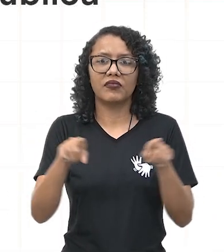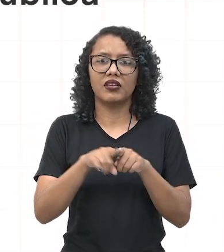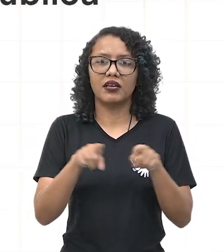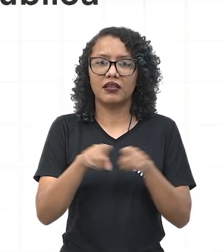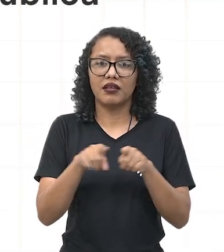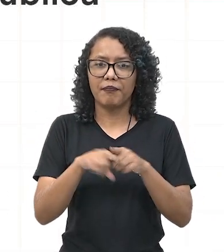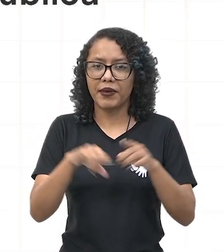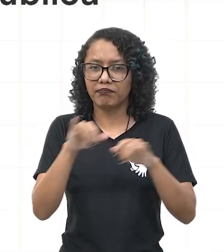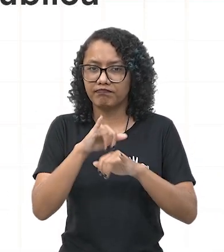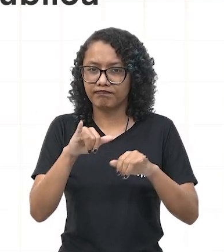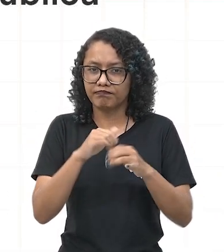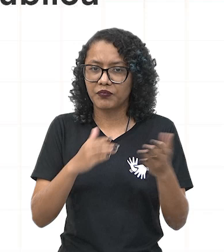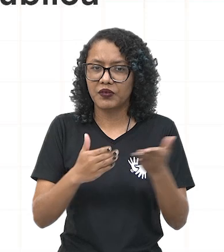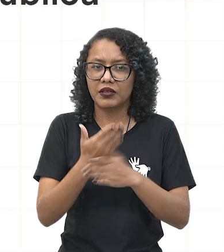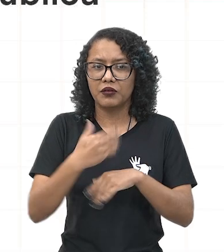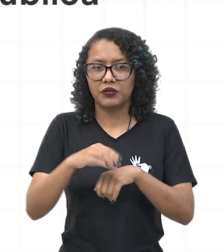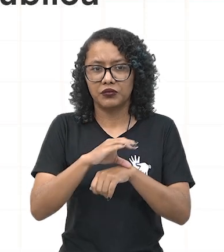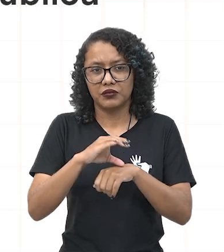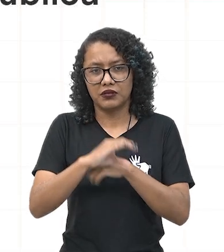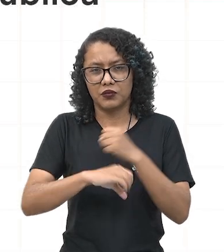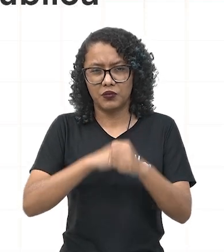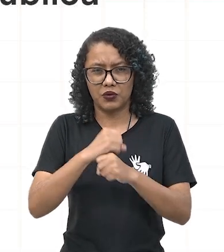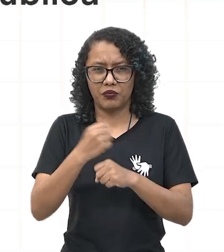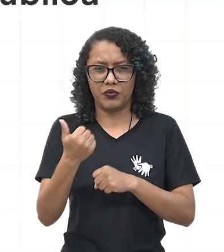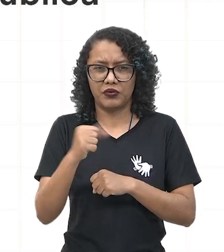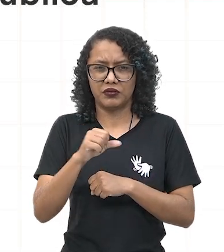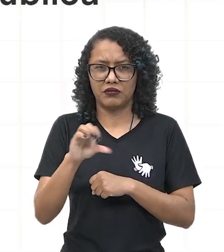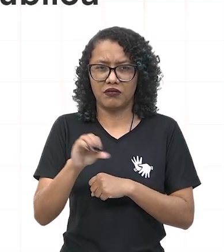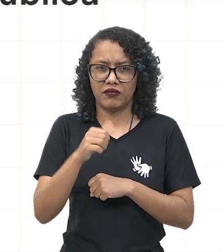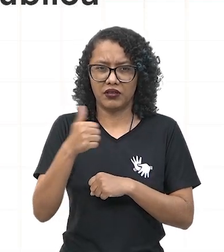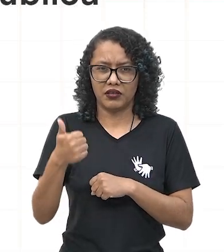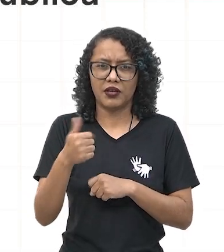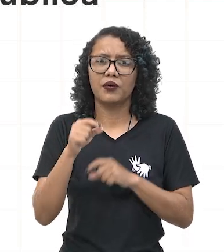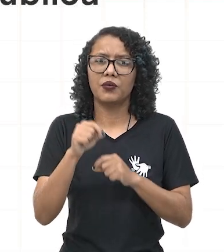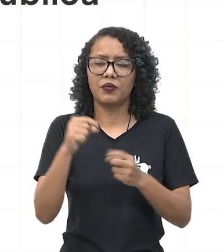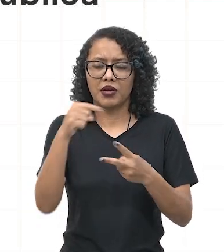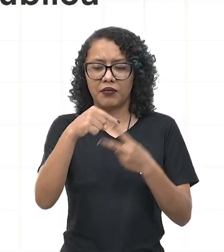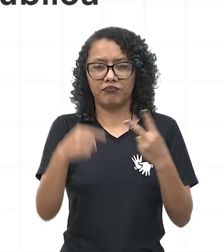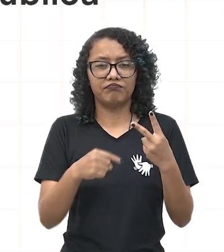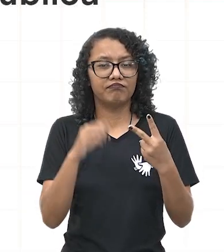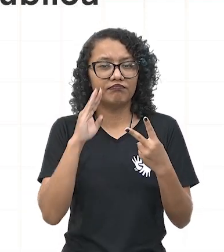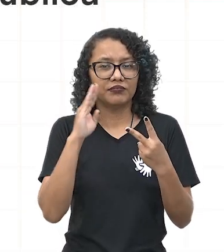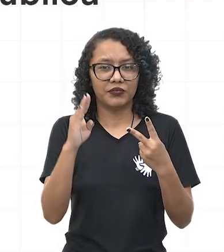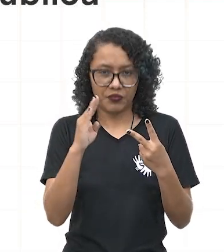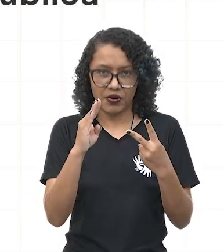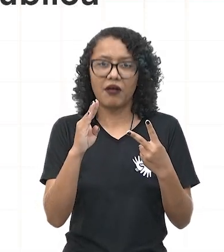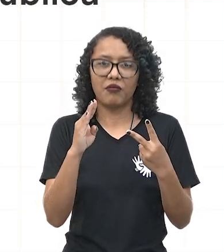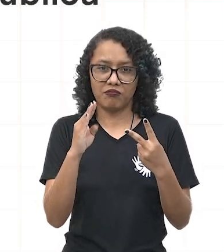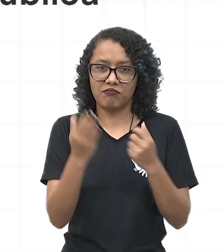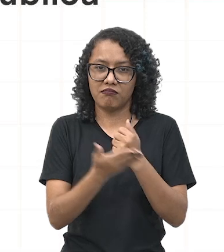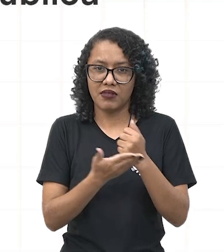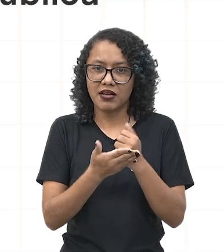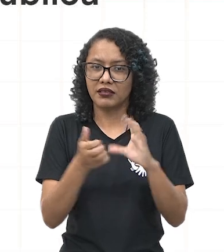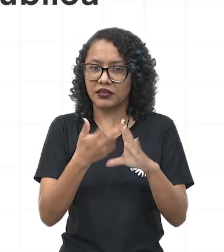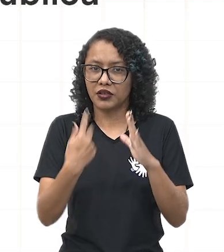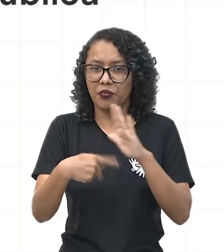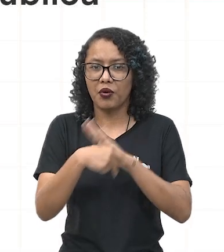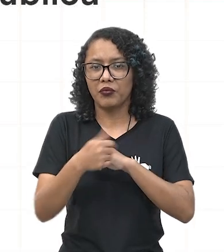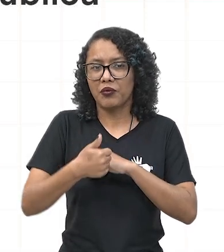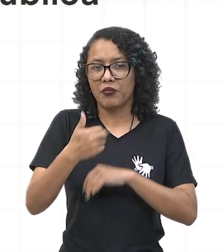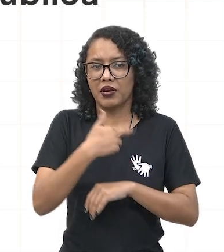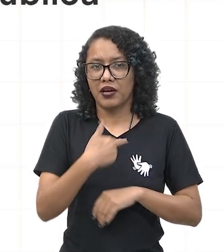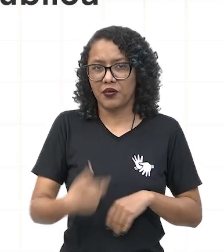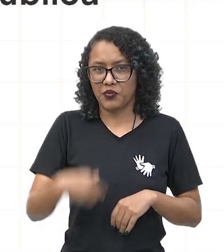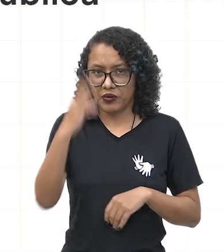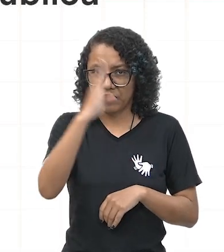de 1891, lançaram as bases para a Primeira República Brasileira. Então, quando se fala